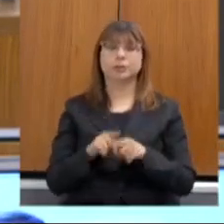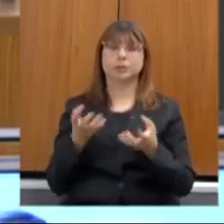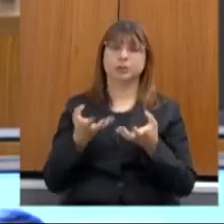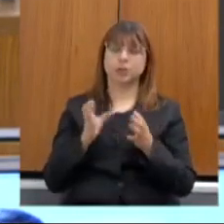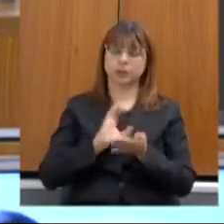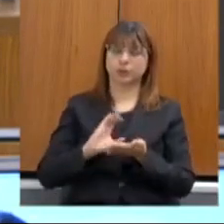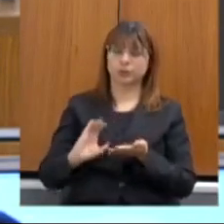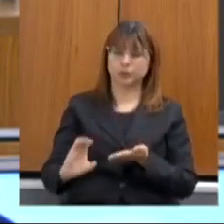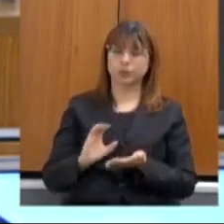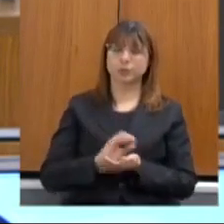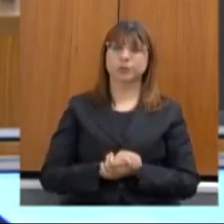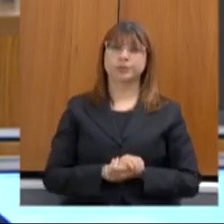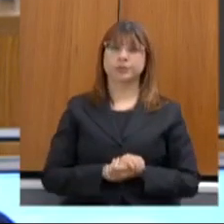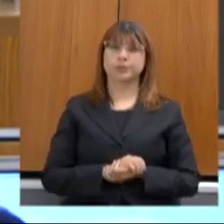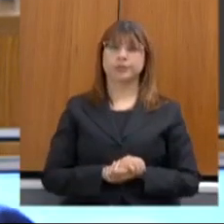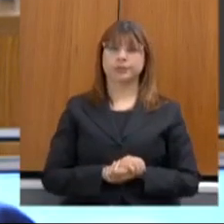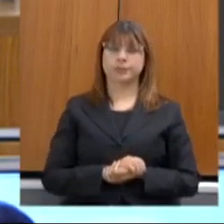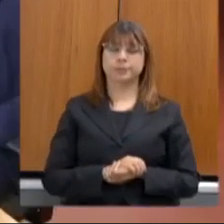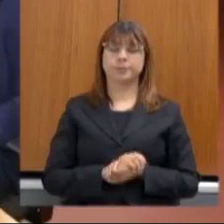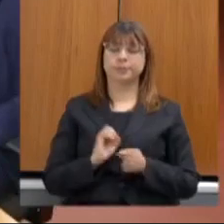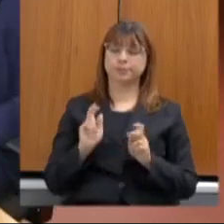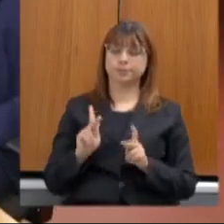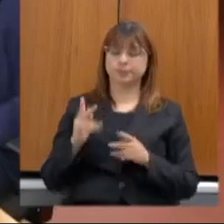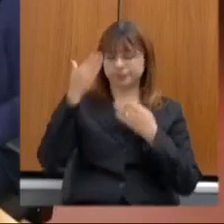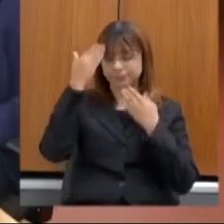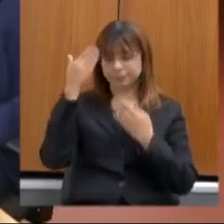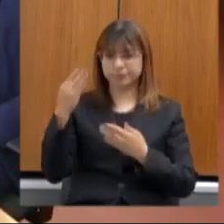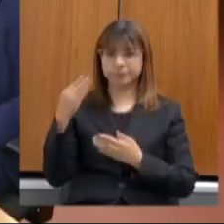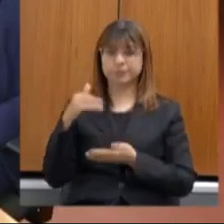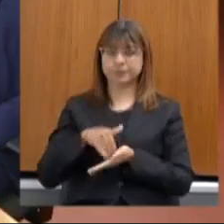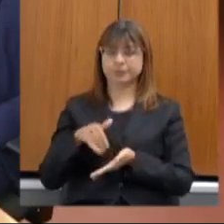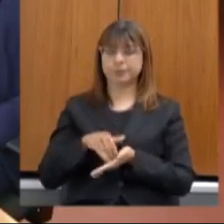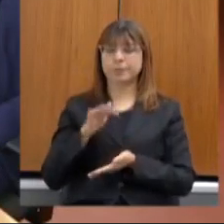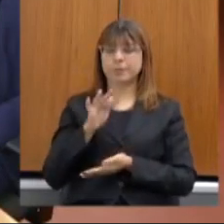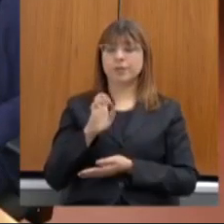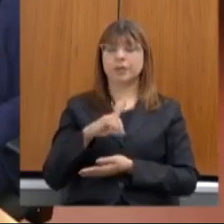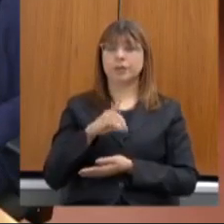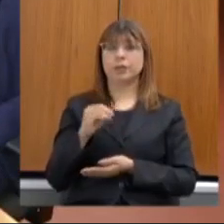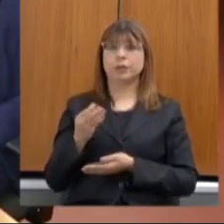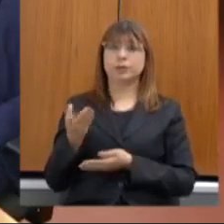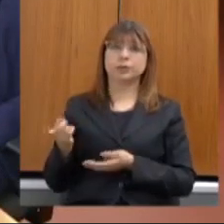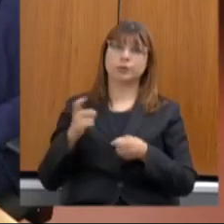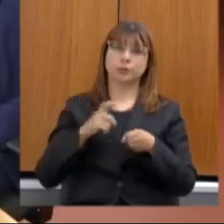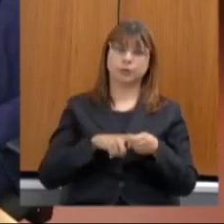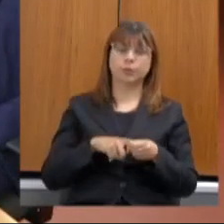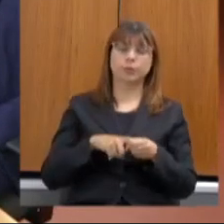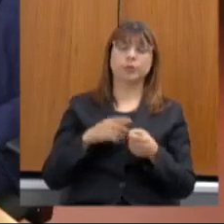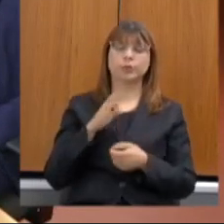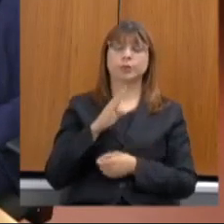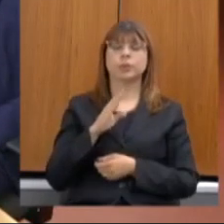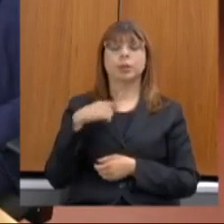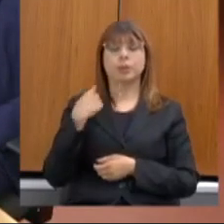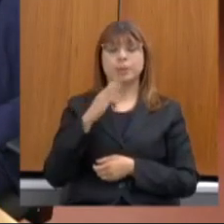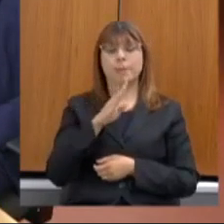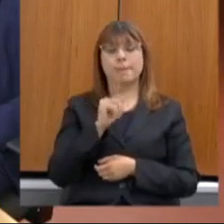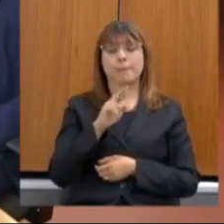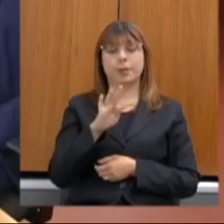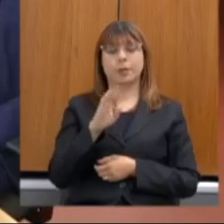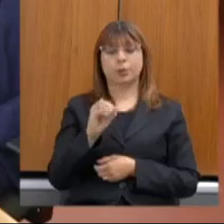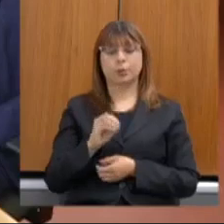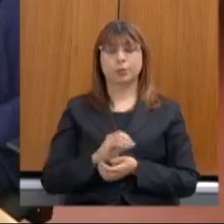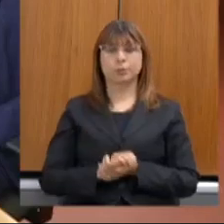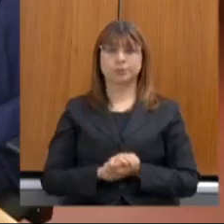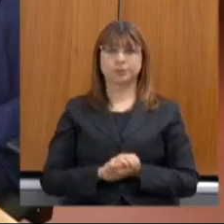investir naquele setor Ok obrigado secretário Fernando passar eu devolvo a palavra para as considerações finais ao Deputado